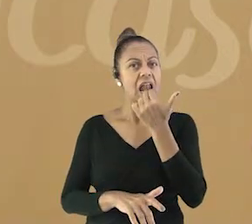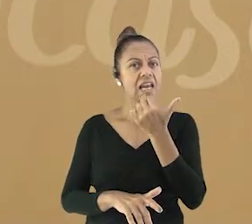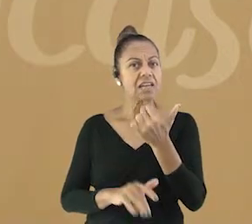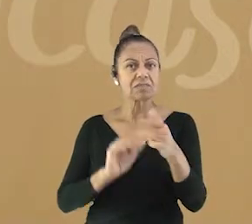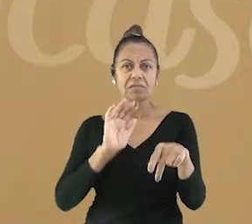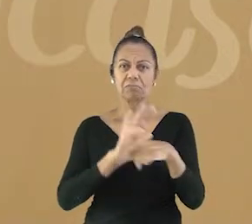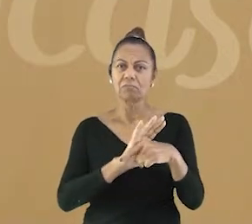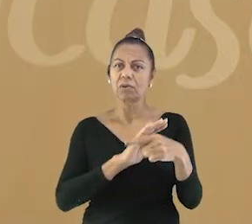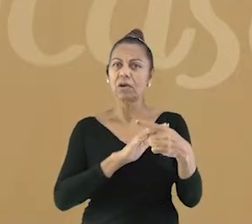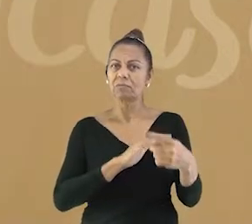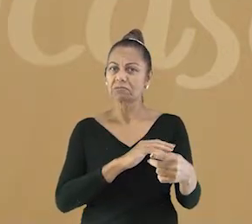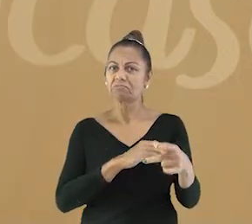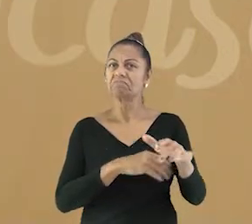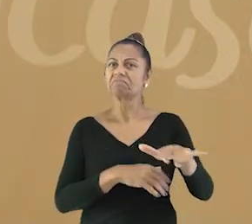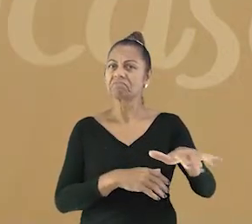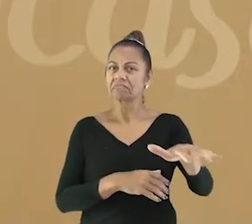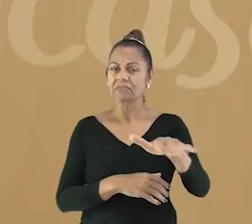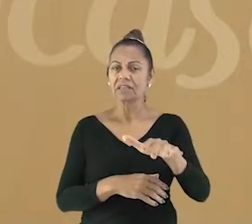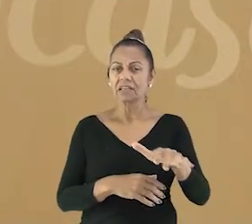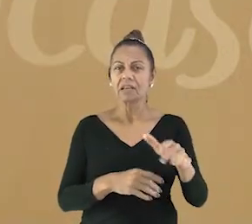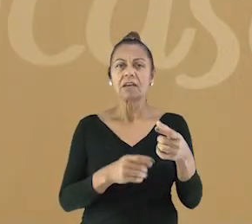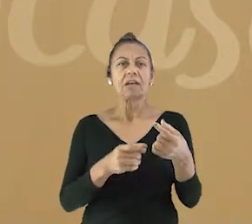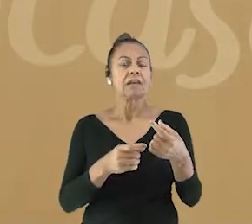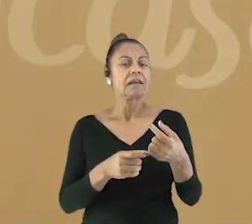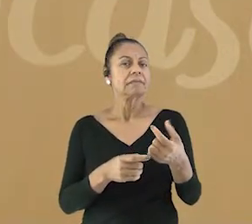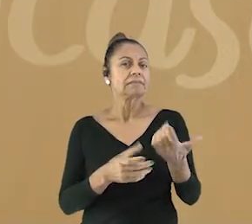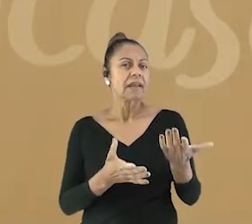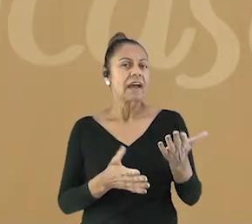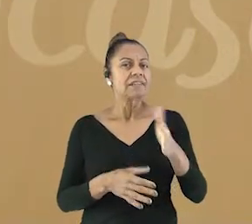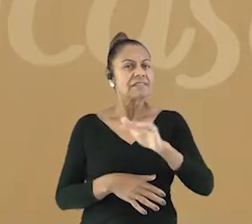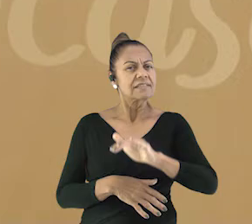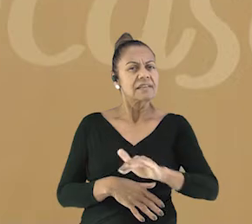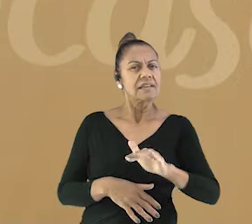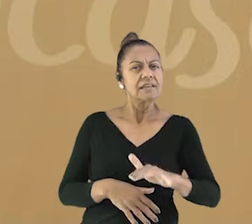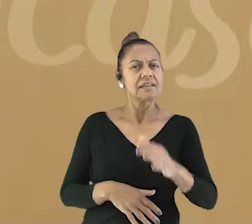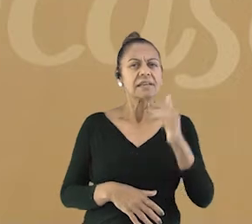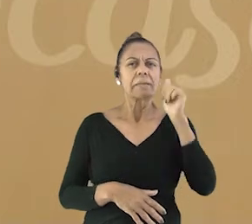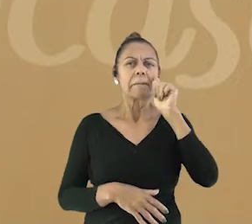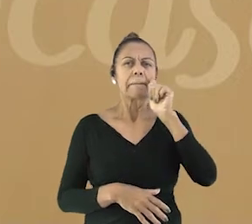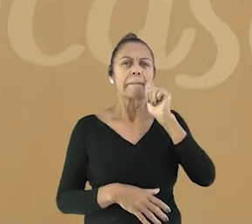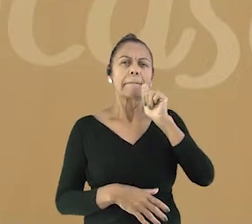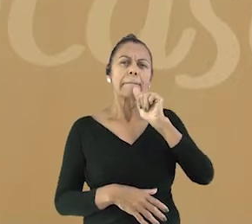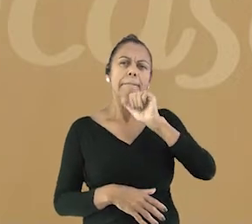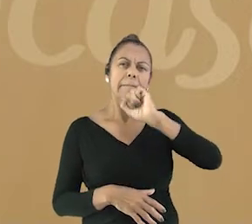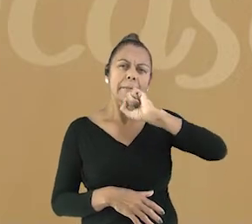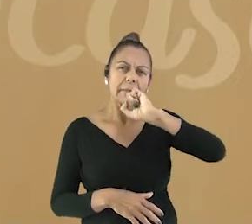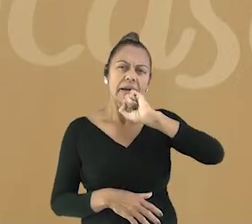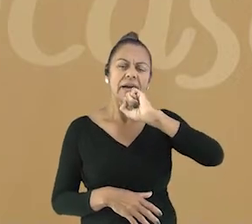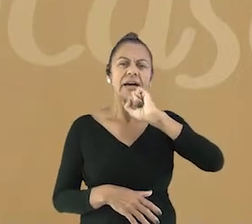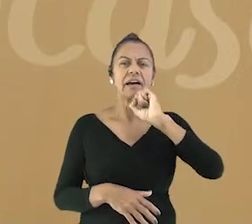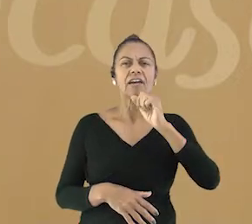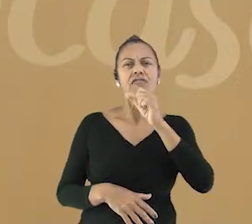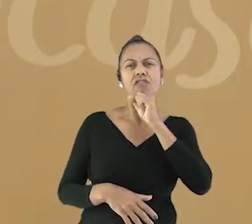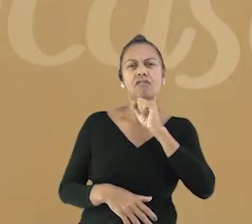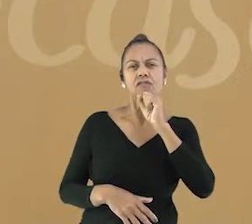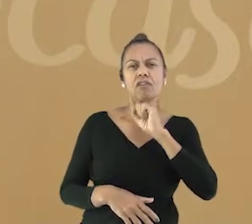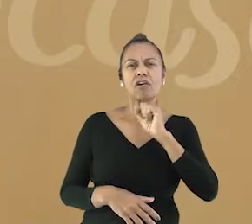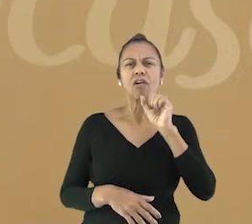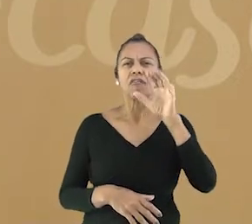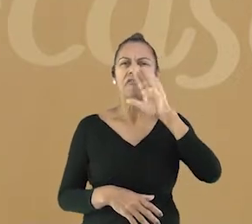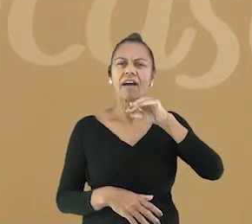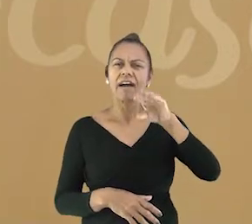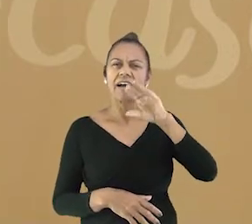idioma pomerano. De tanto ouvir os pais e avós falando esse idioma, muitas